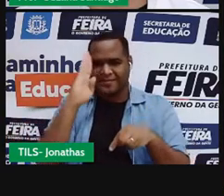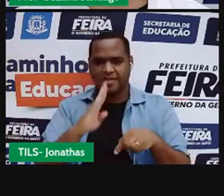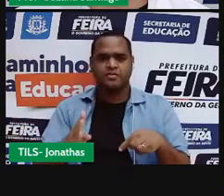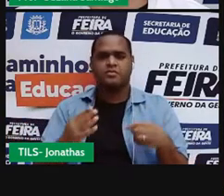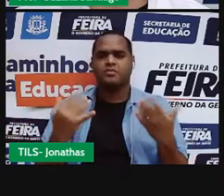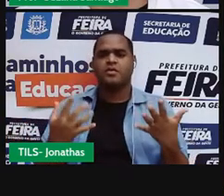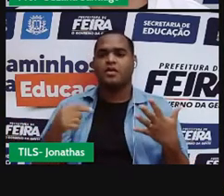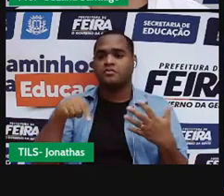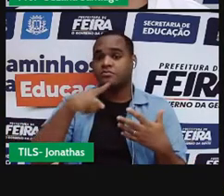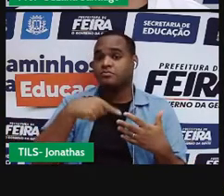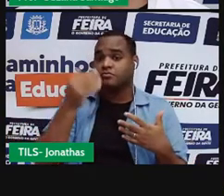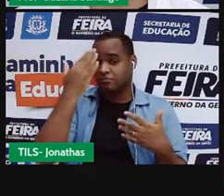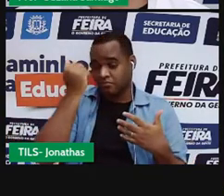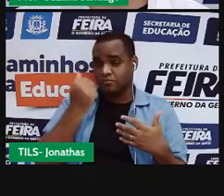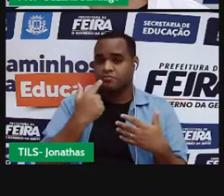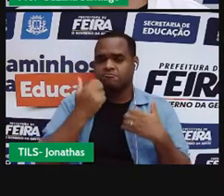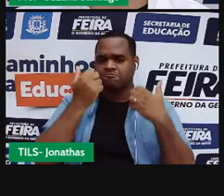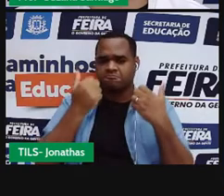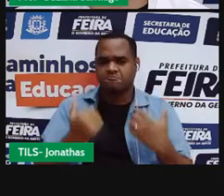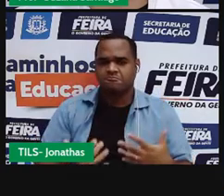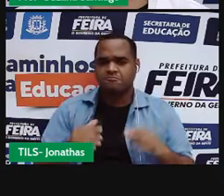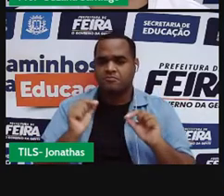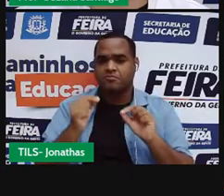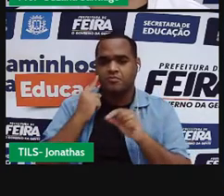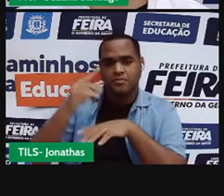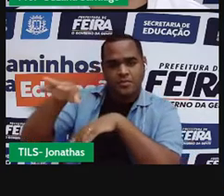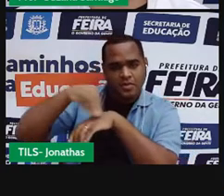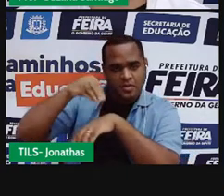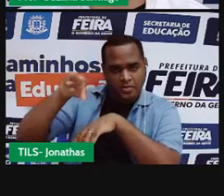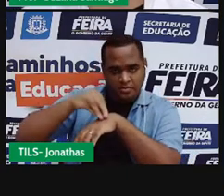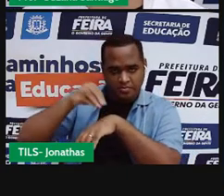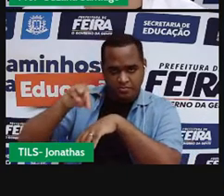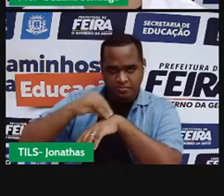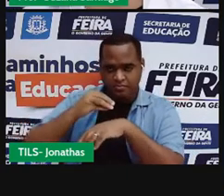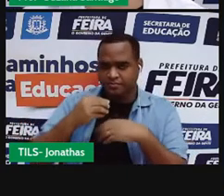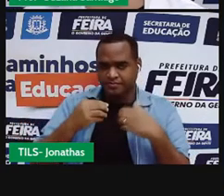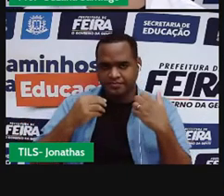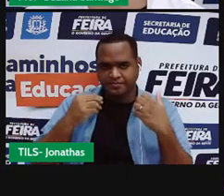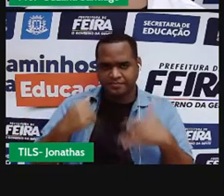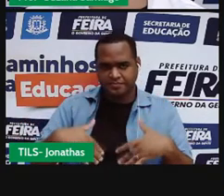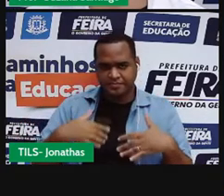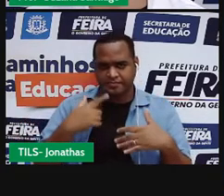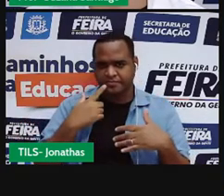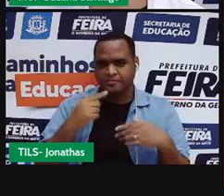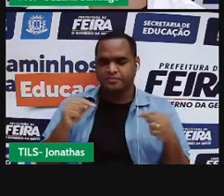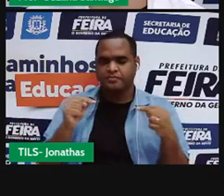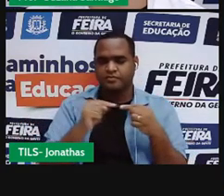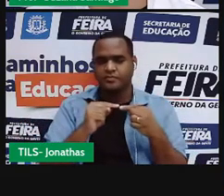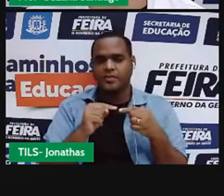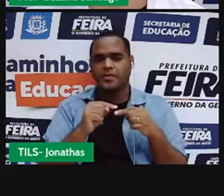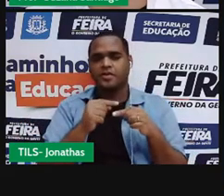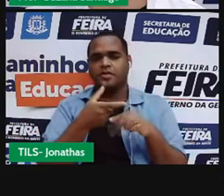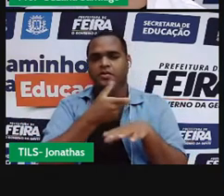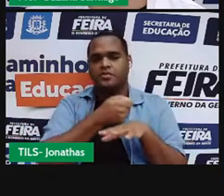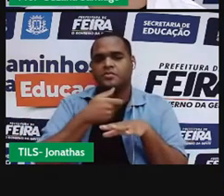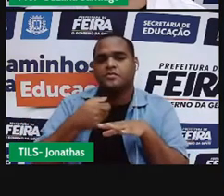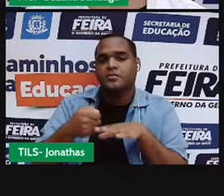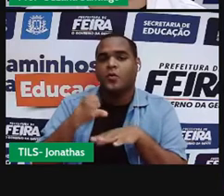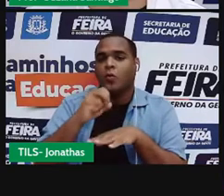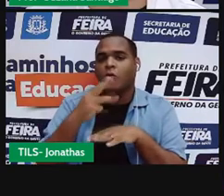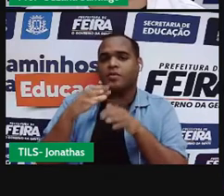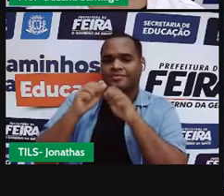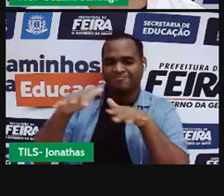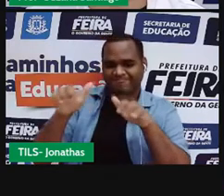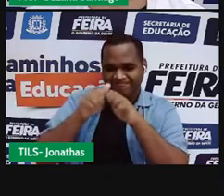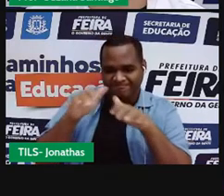isso. Então, se a gente faz uma busca na internet sobre a relação entre fake news e a cobertura de vacinas,